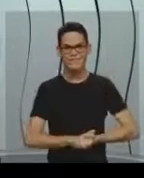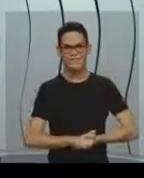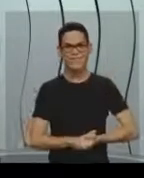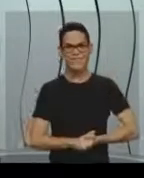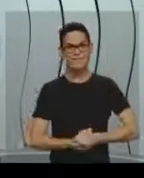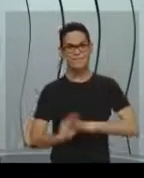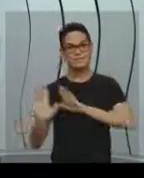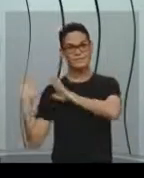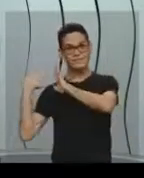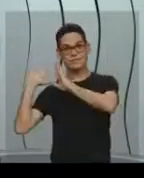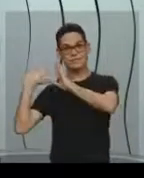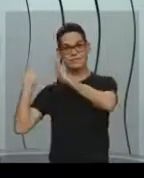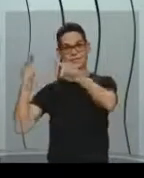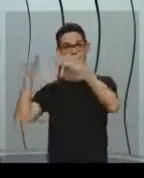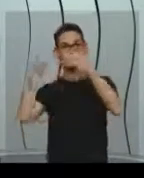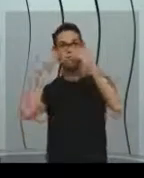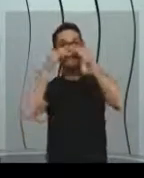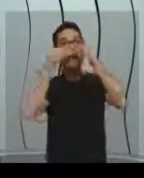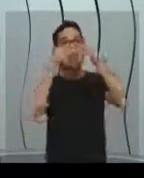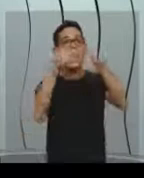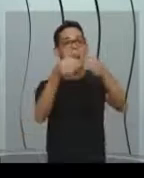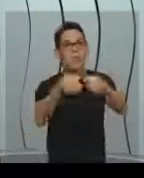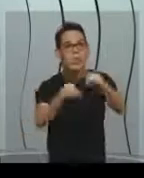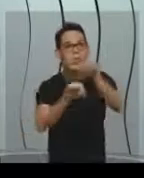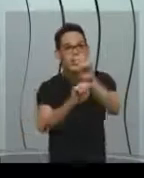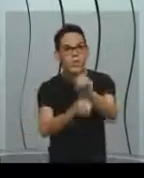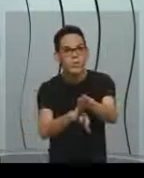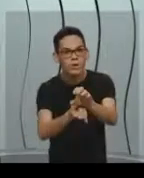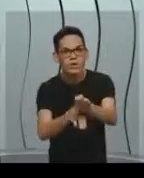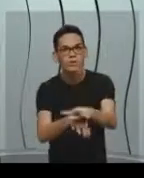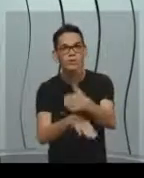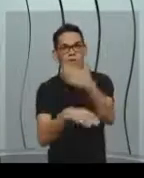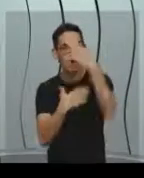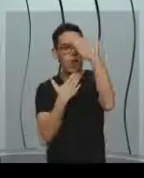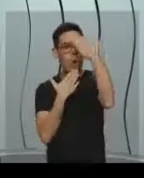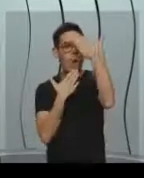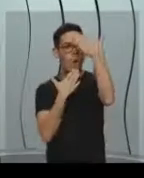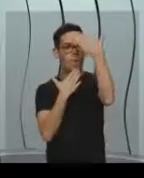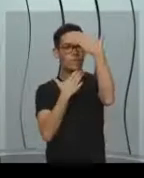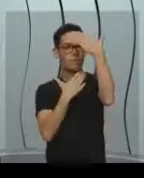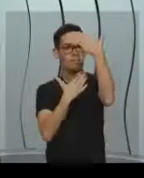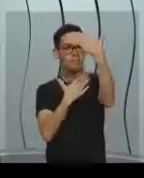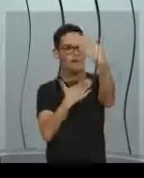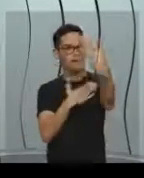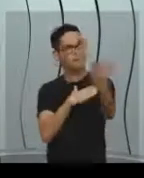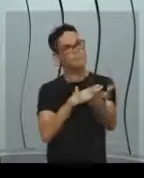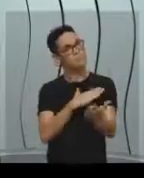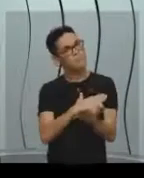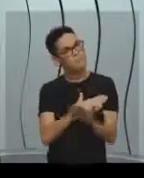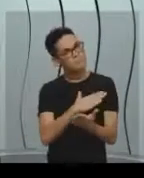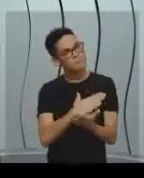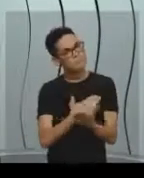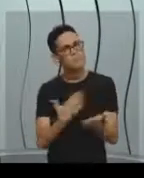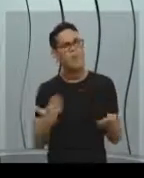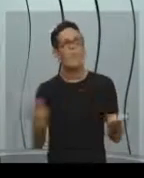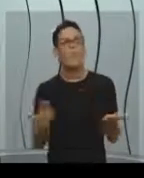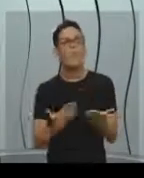liga na educação aí. Muito obrigada pela aula de hoje e